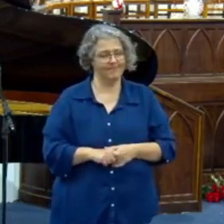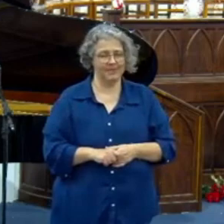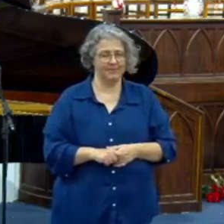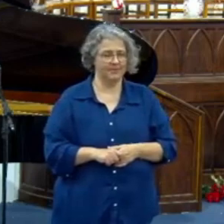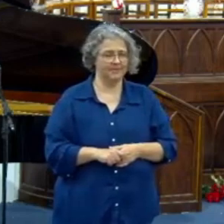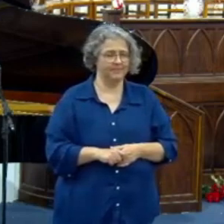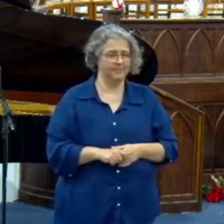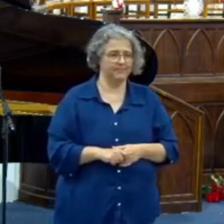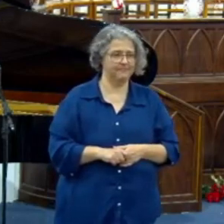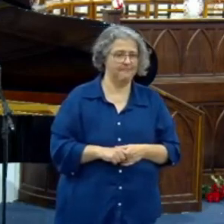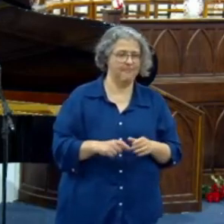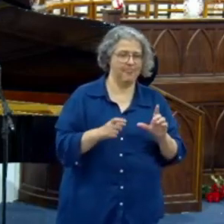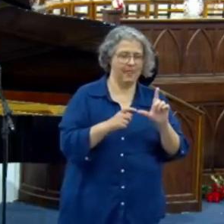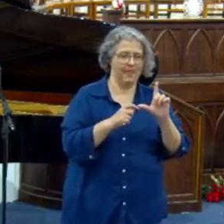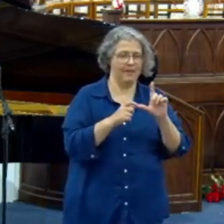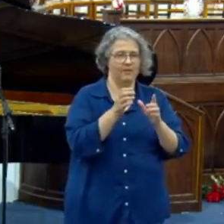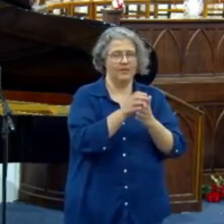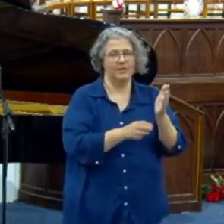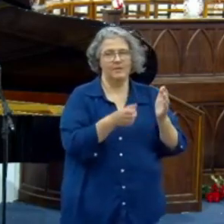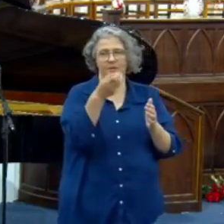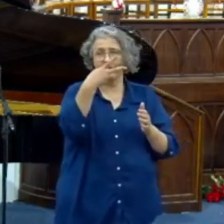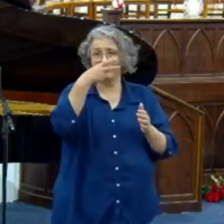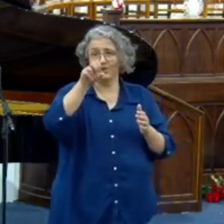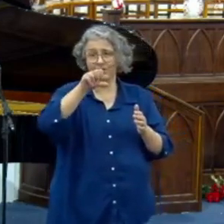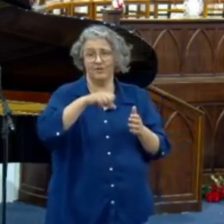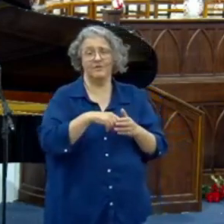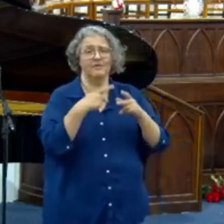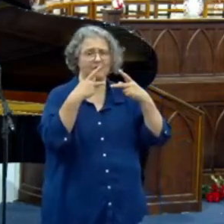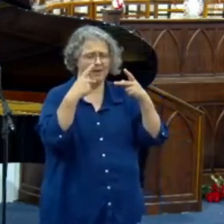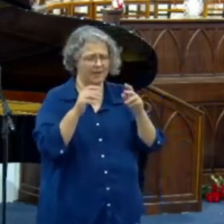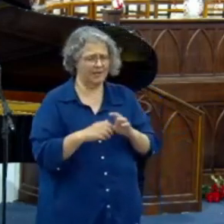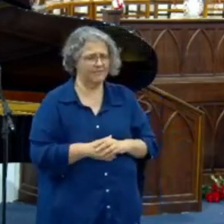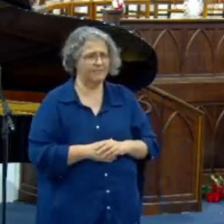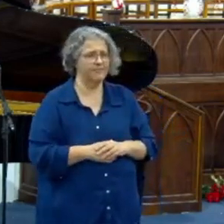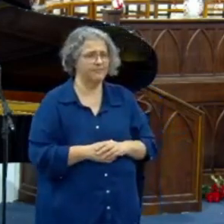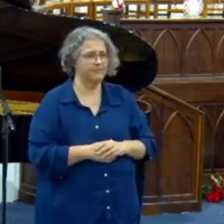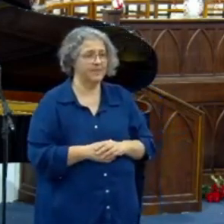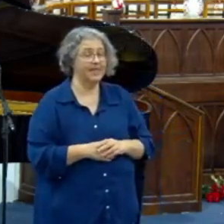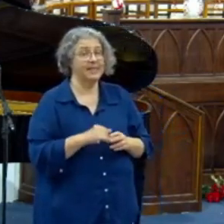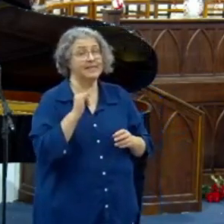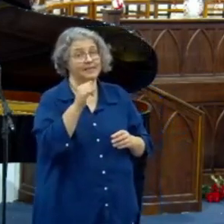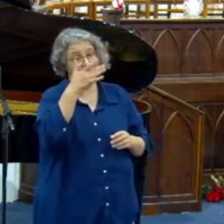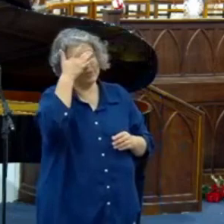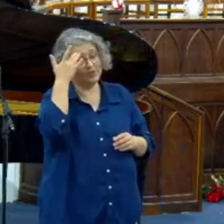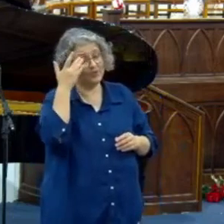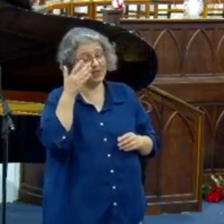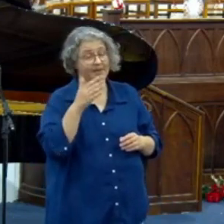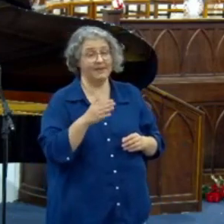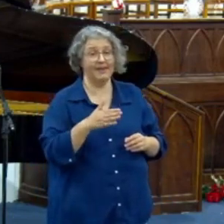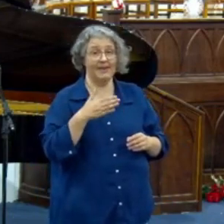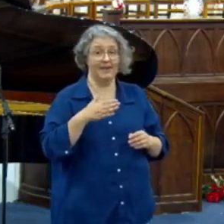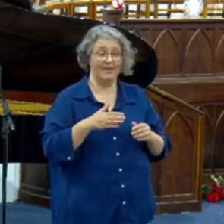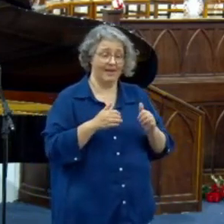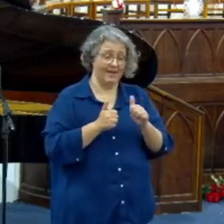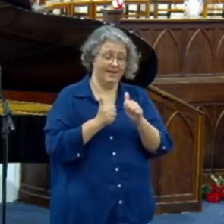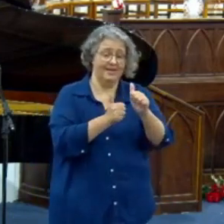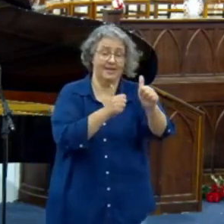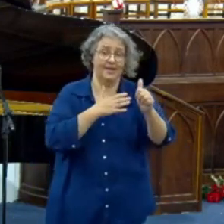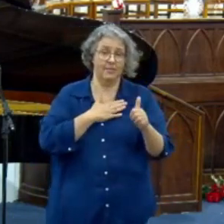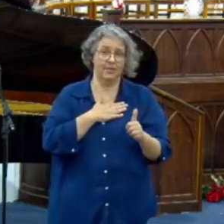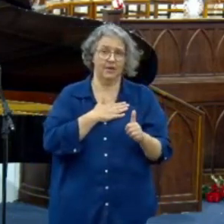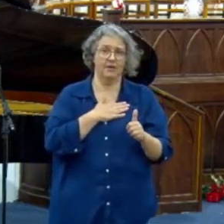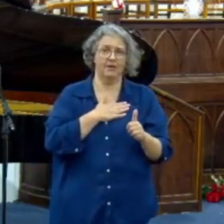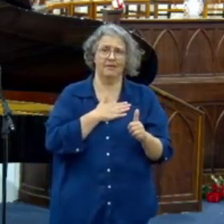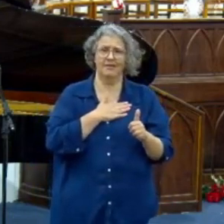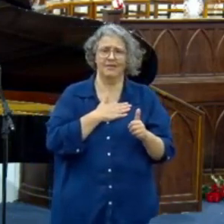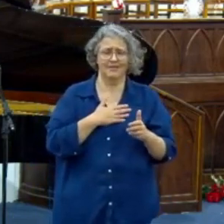Lucas capítulo 29, Jesus diz uma coisa importante sobre isso. Se alguém quer vir após mim, negue-se a si mesmo. Tome